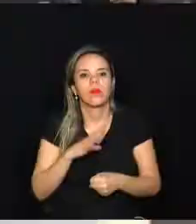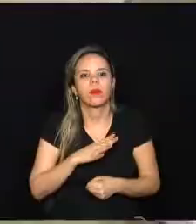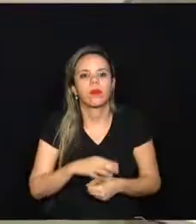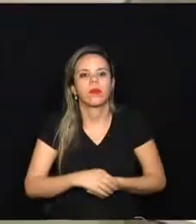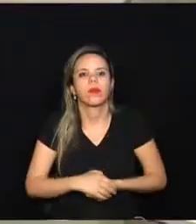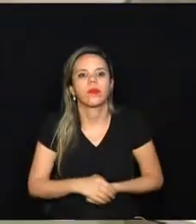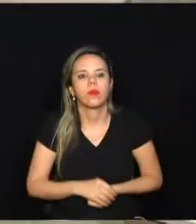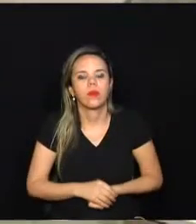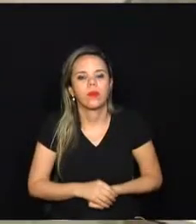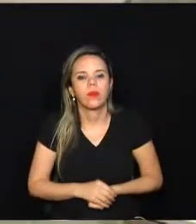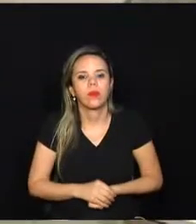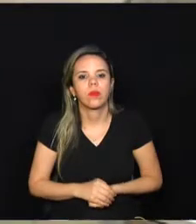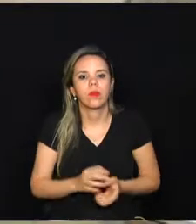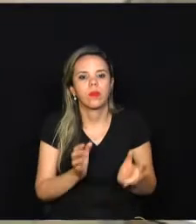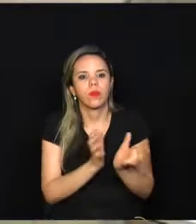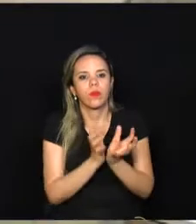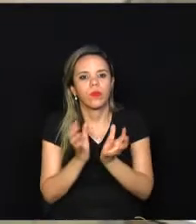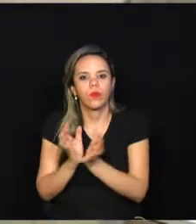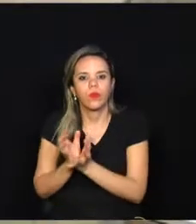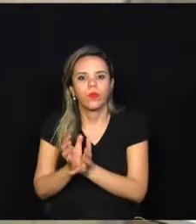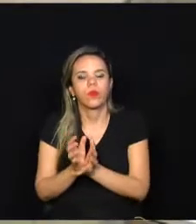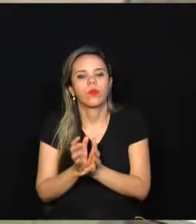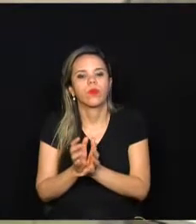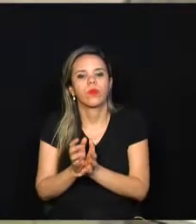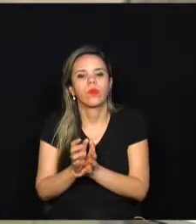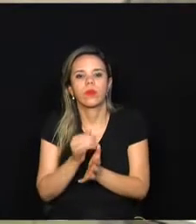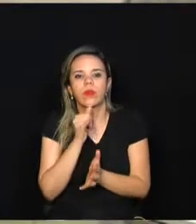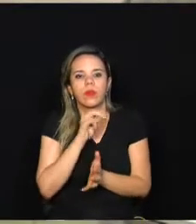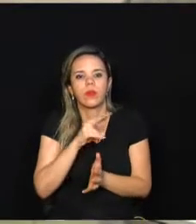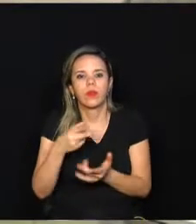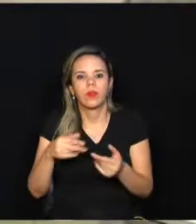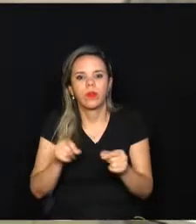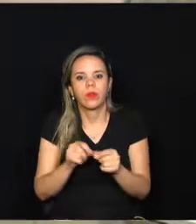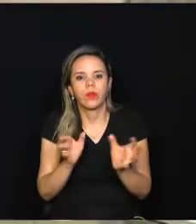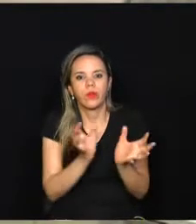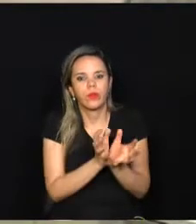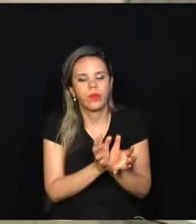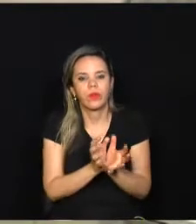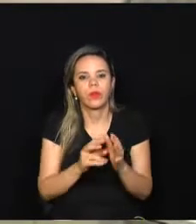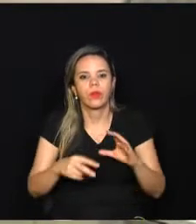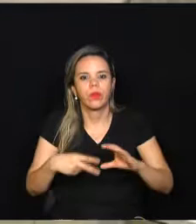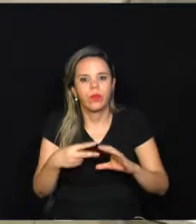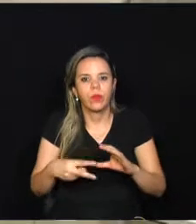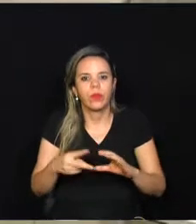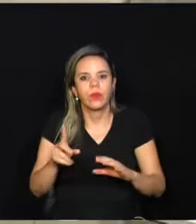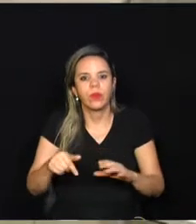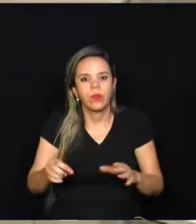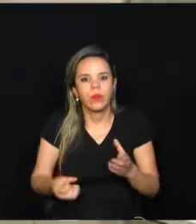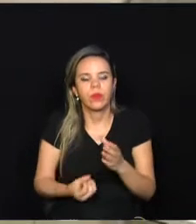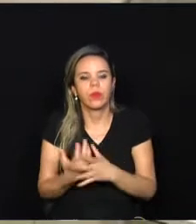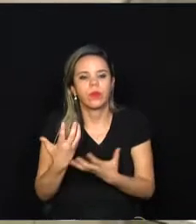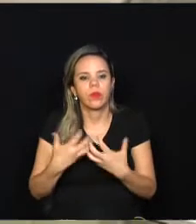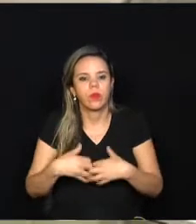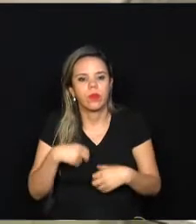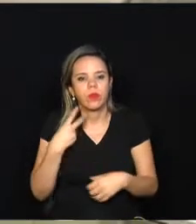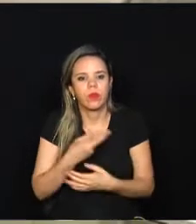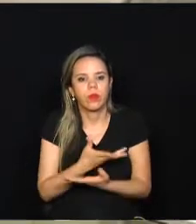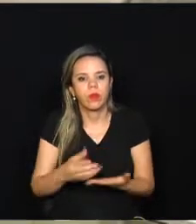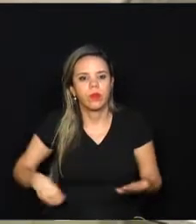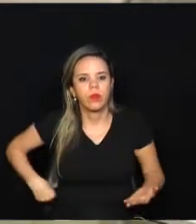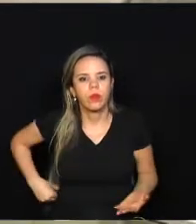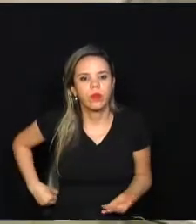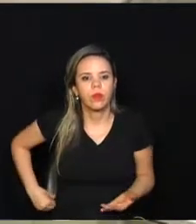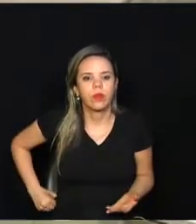cidade. As frentes parlamentares, ao contrário das demais comissões da Câmara, são formadas por parlamentares e